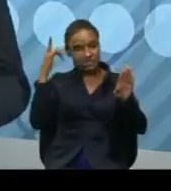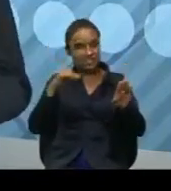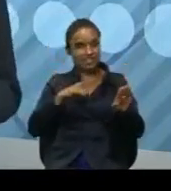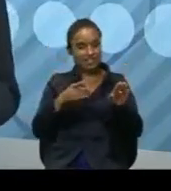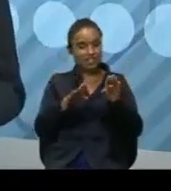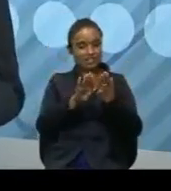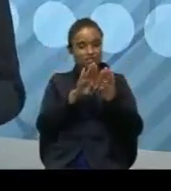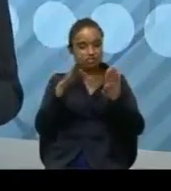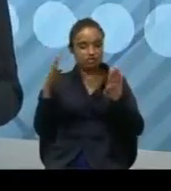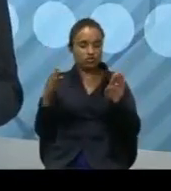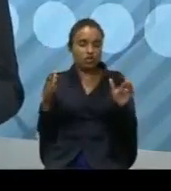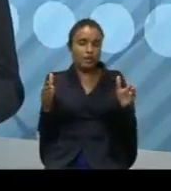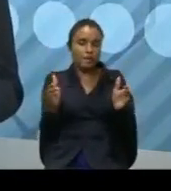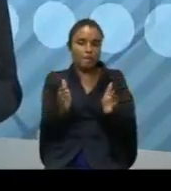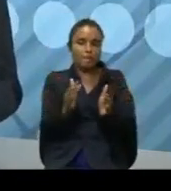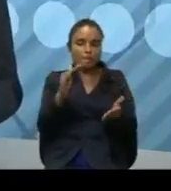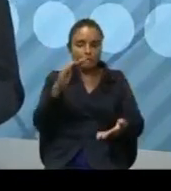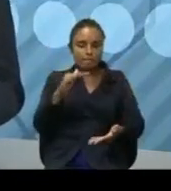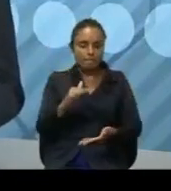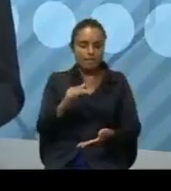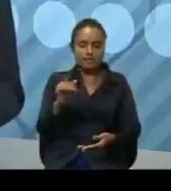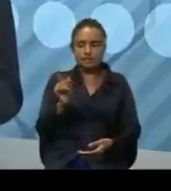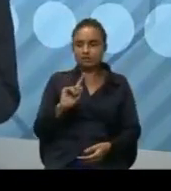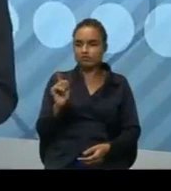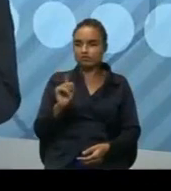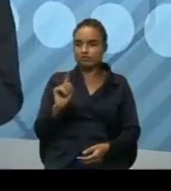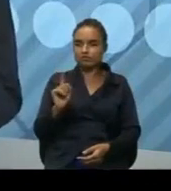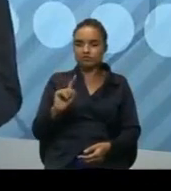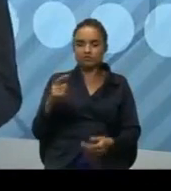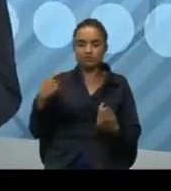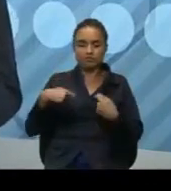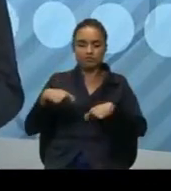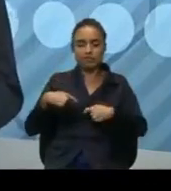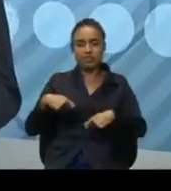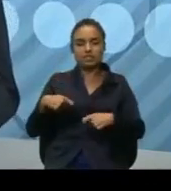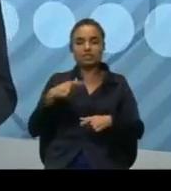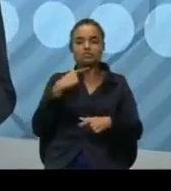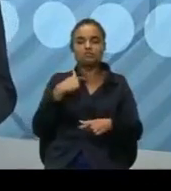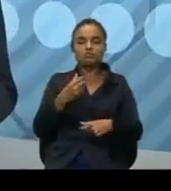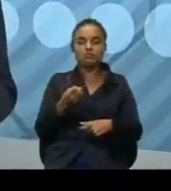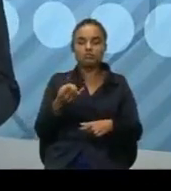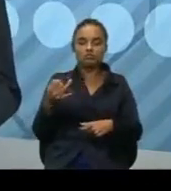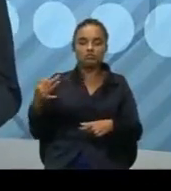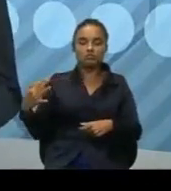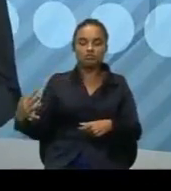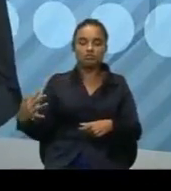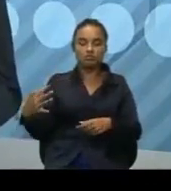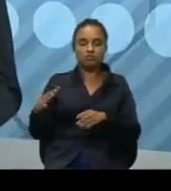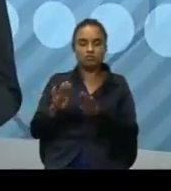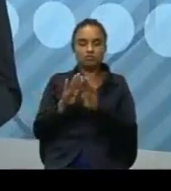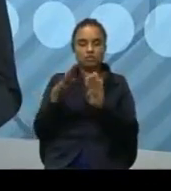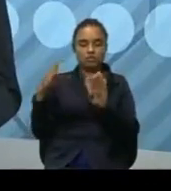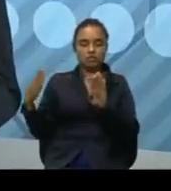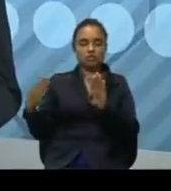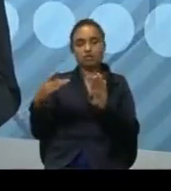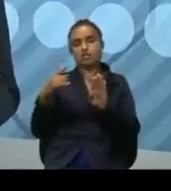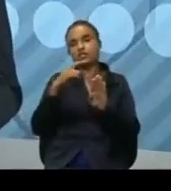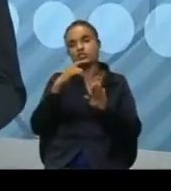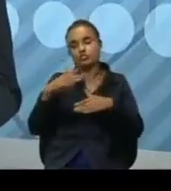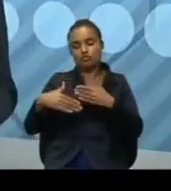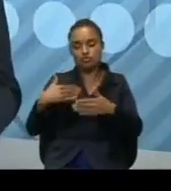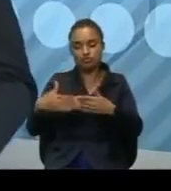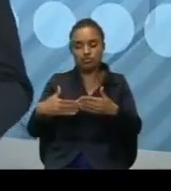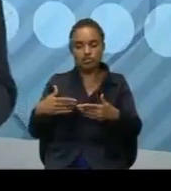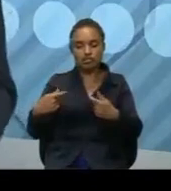ter uma noção aí para poder dimensionar quantas geladeiras vai ser necessário, quantos micro-ondas vão ser necessário, tá? Então, isso